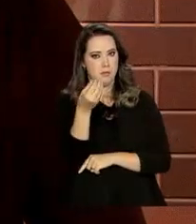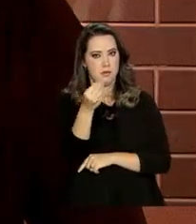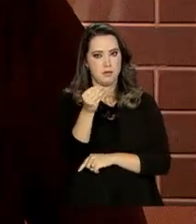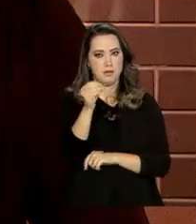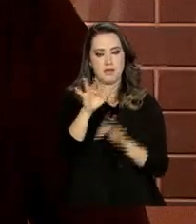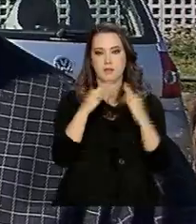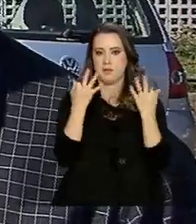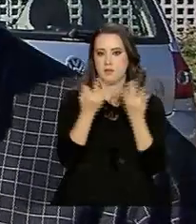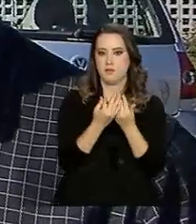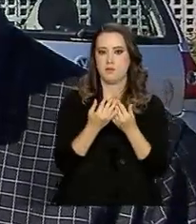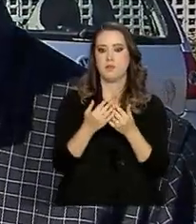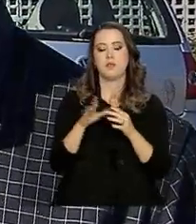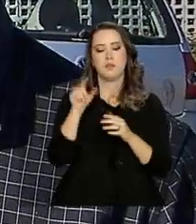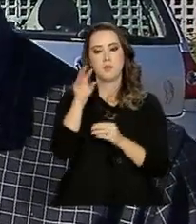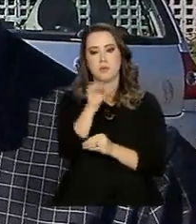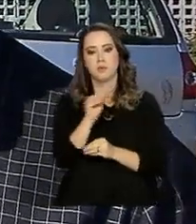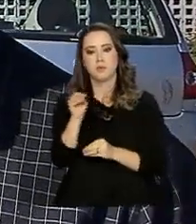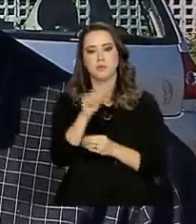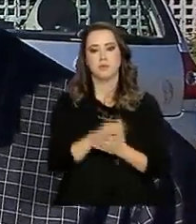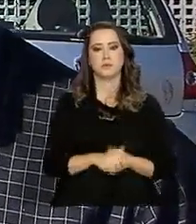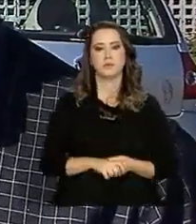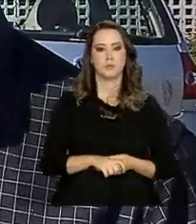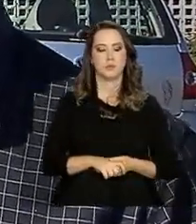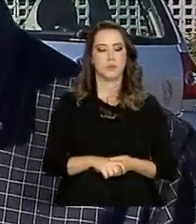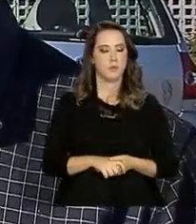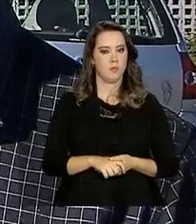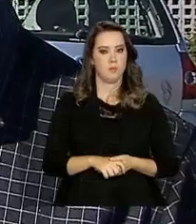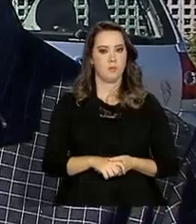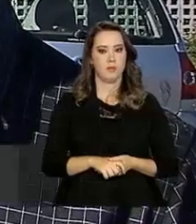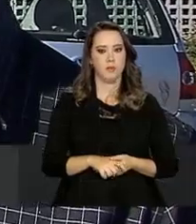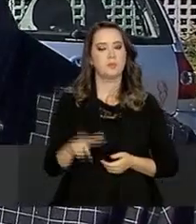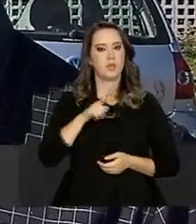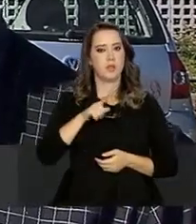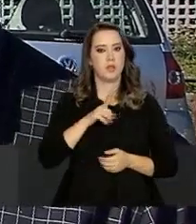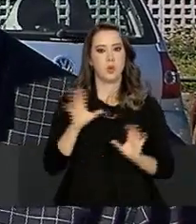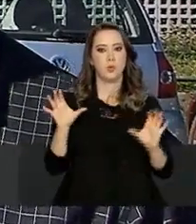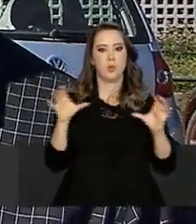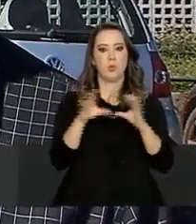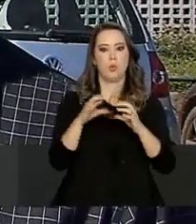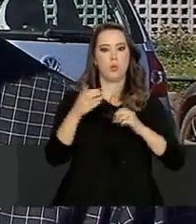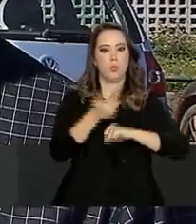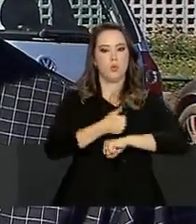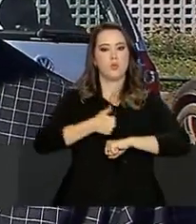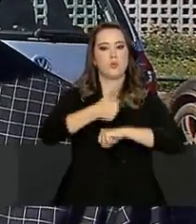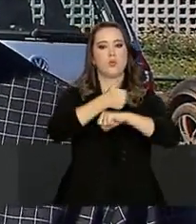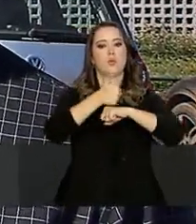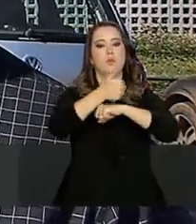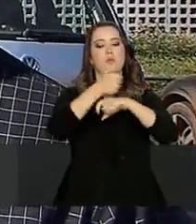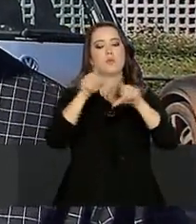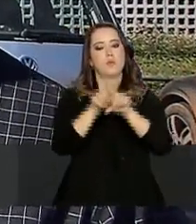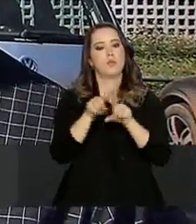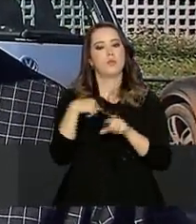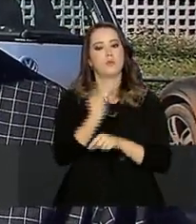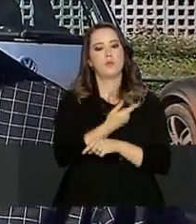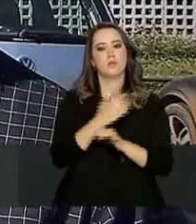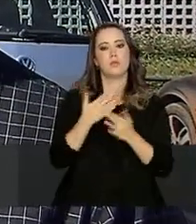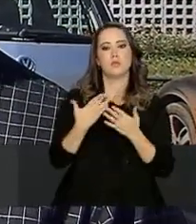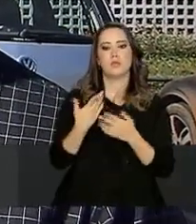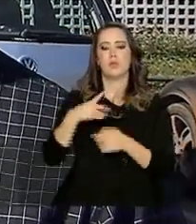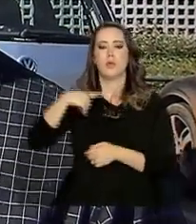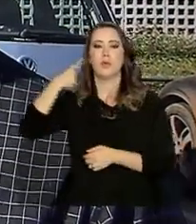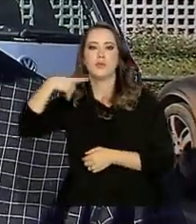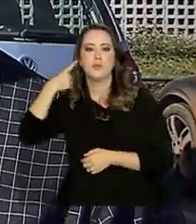acompanhamento aqui a gente tem é como disse uma equipe de especialistas que são uns onde o advogado